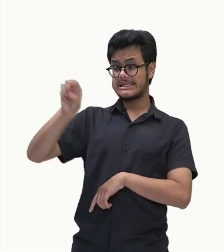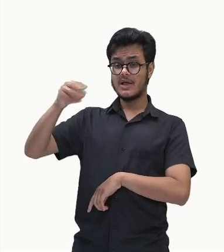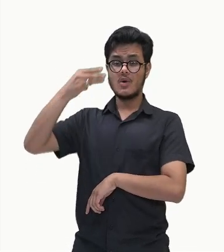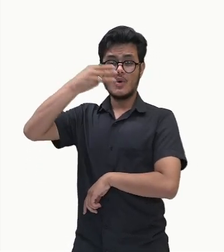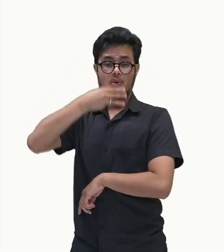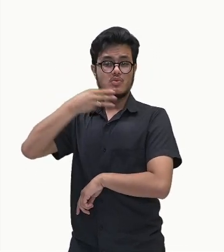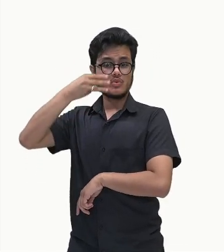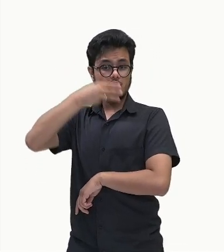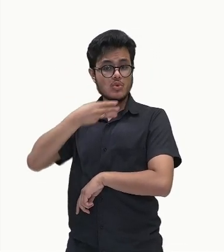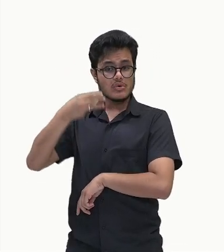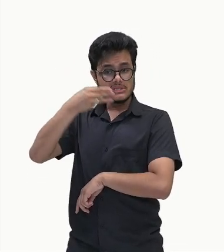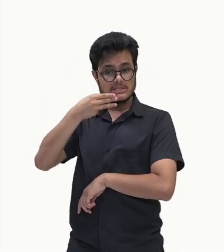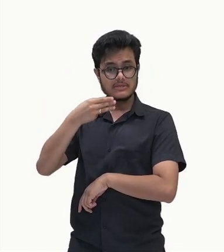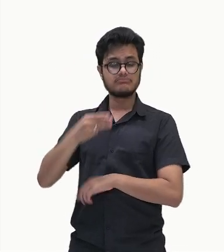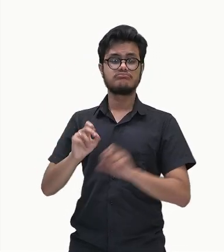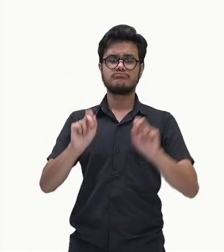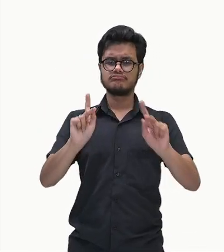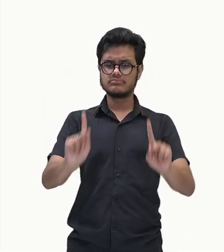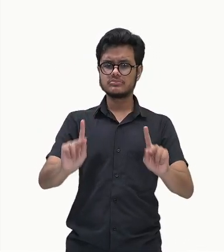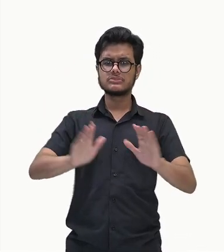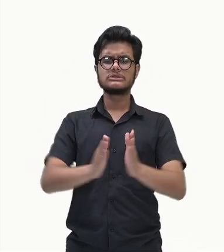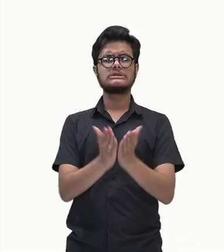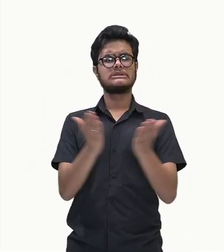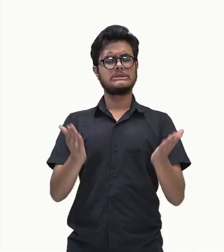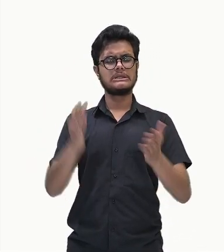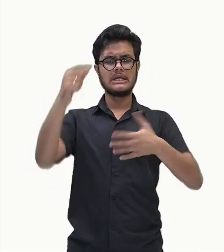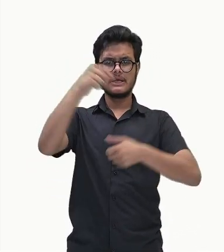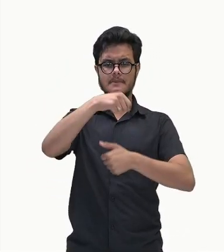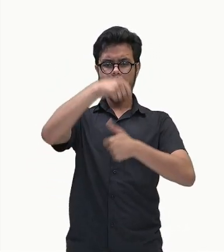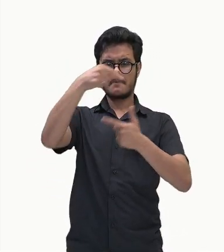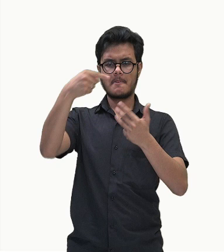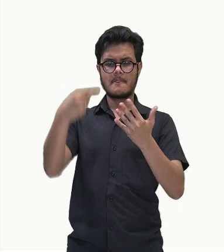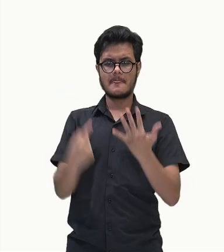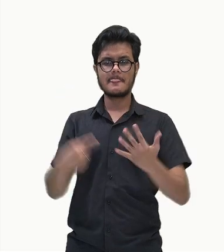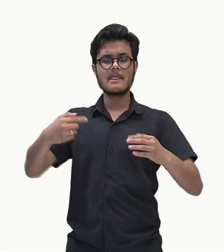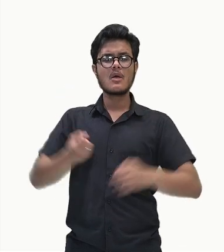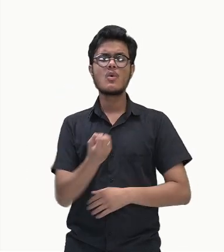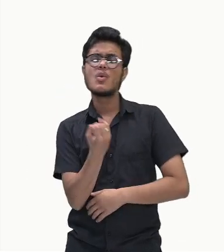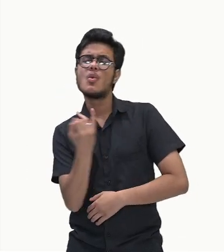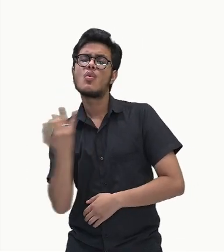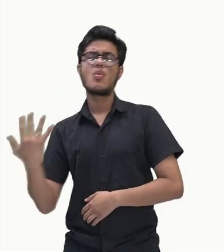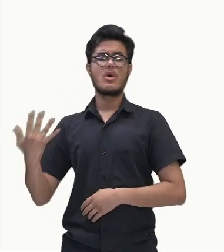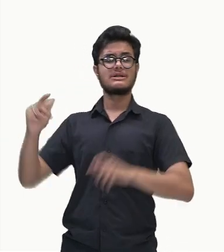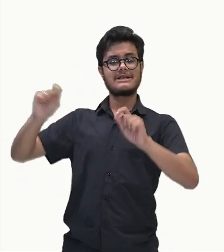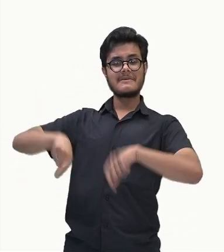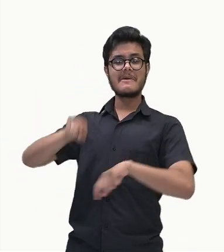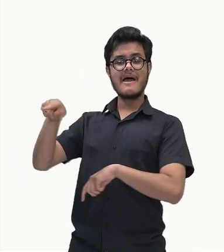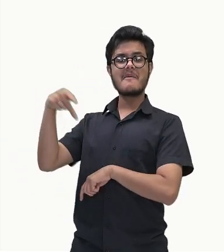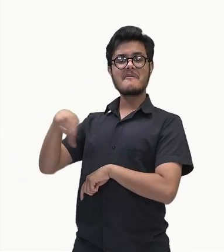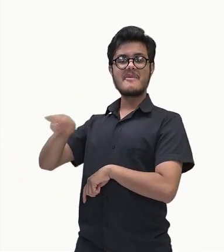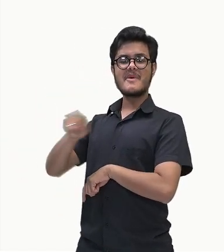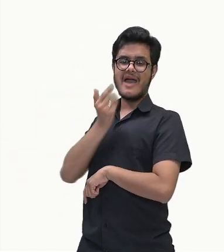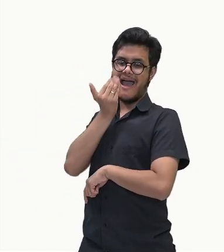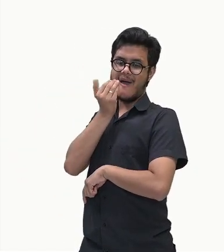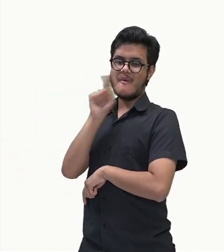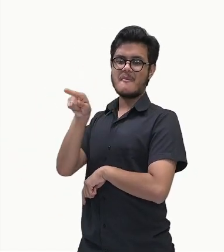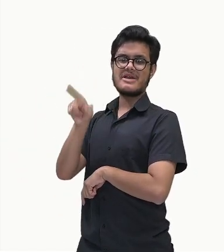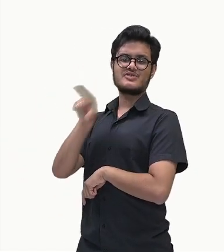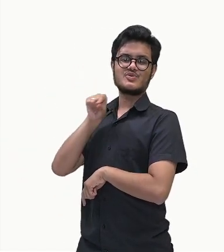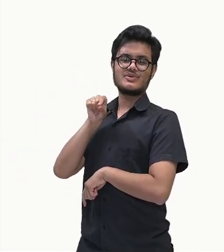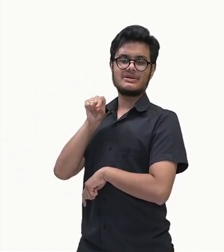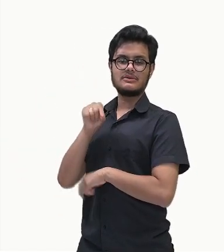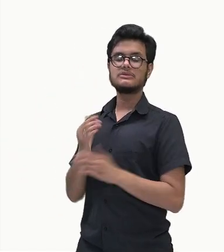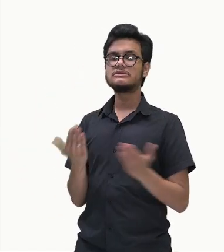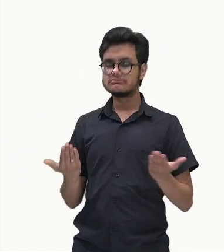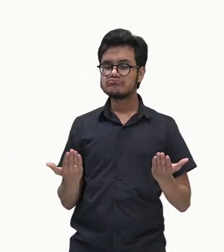tipos de sobremesa então pelo princípio fundamental da contagem de quantas maneiras ela pode fazer a sua refeição